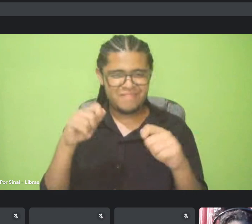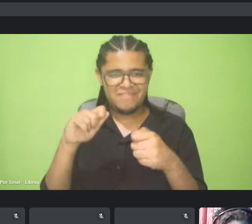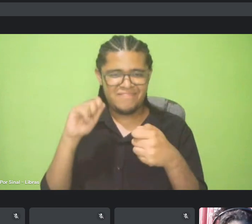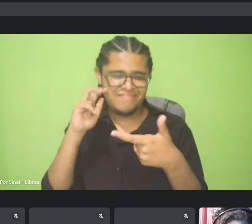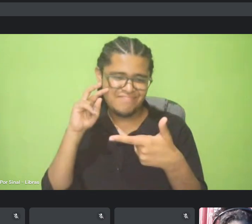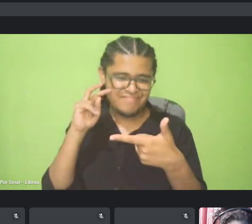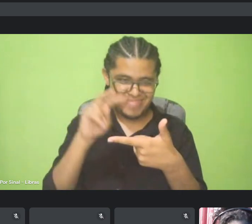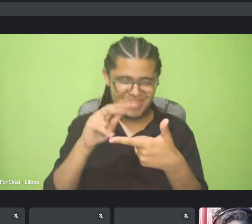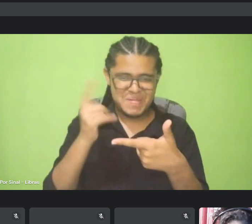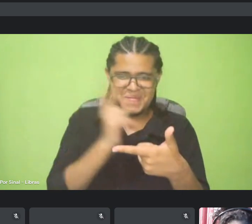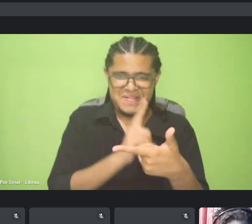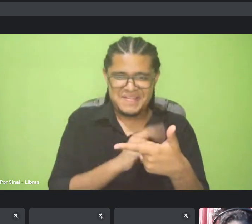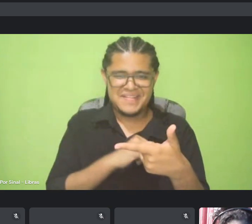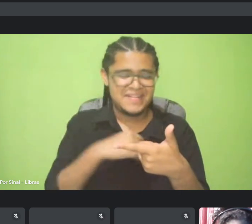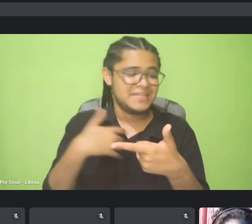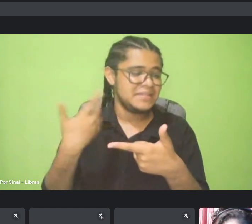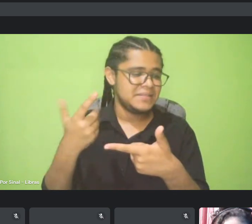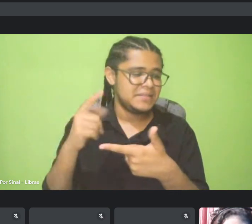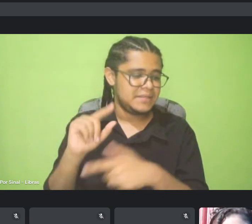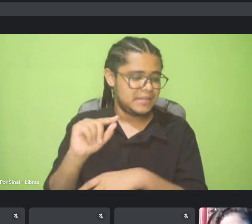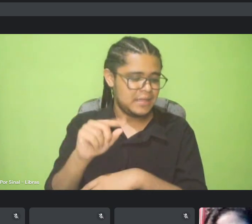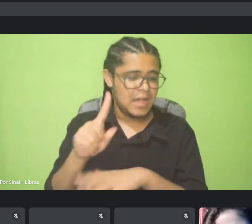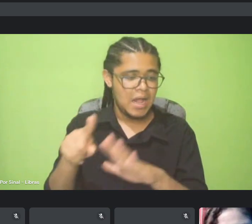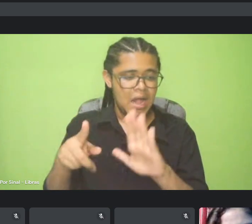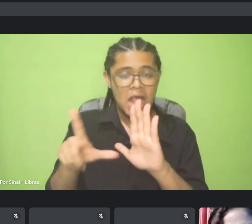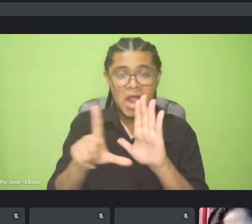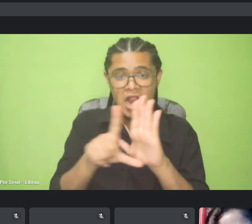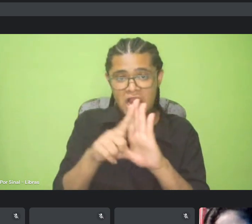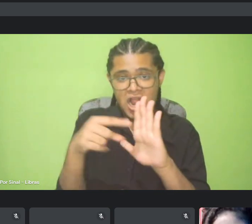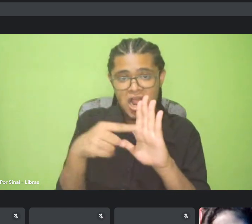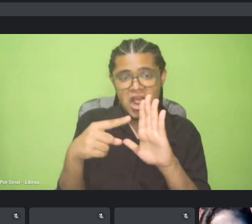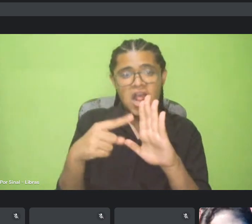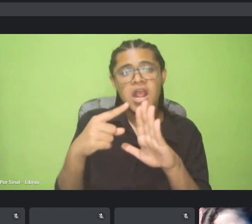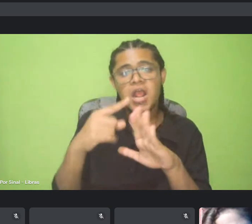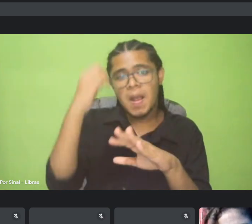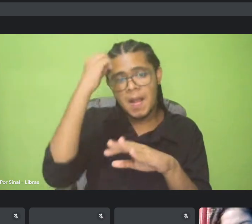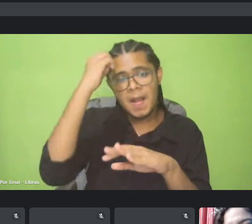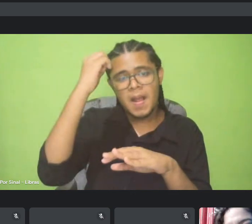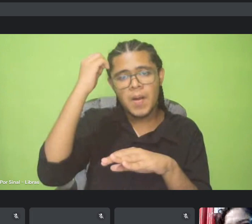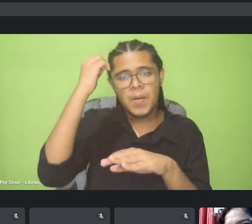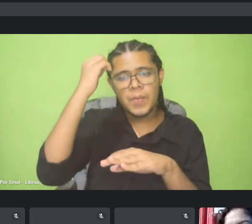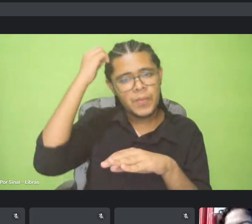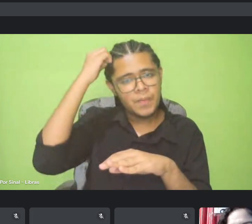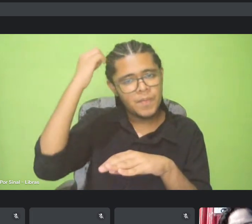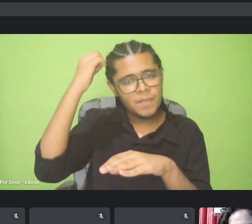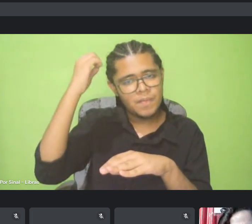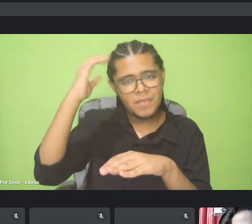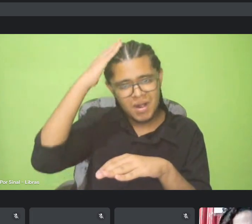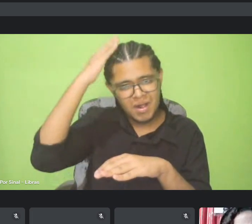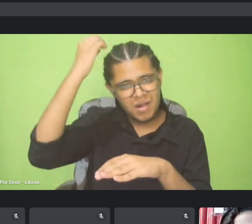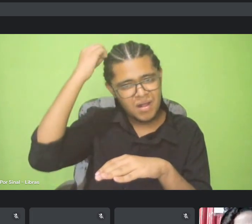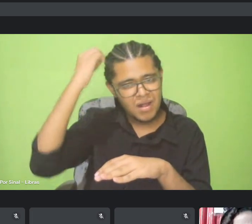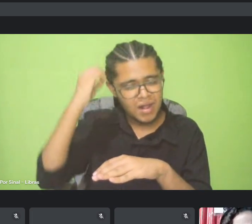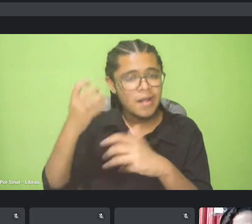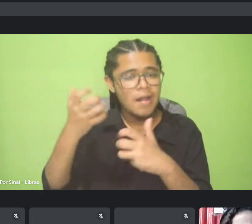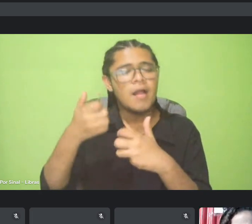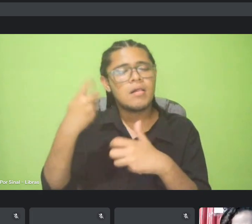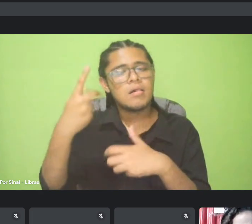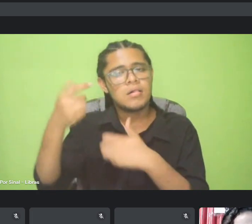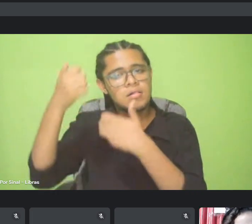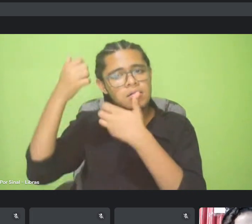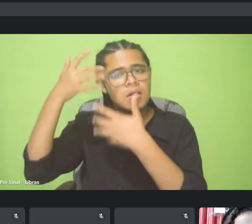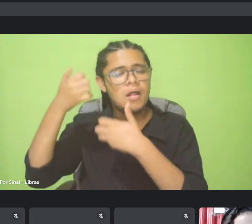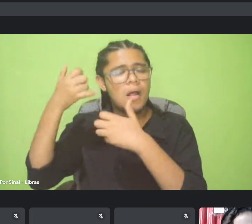para tu, como a Paulo Gustavo, a gente trabalha com acessibilidade para você se descrever como é que é a tua imagem. Normalmente, a